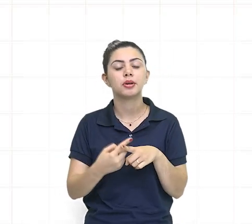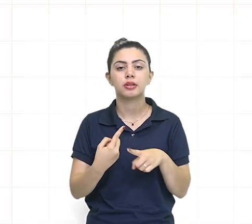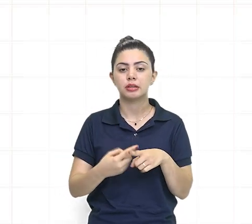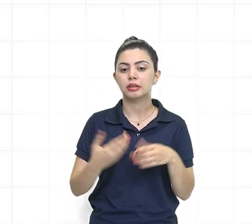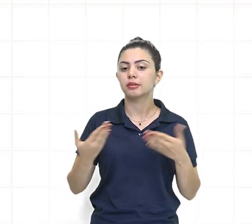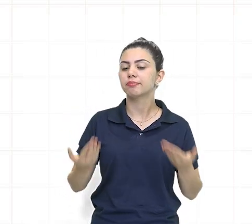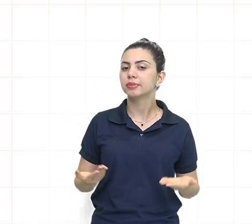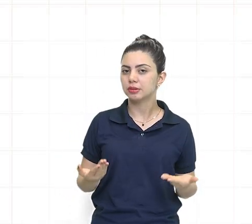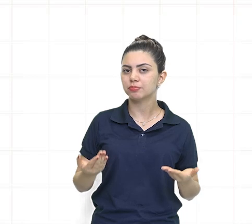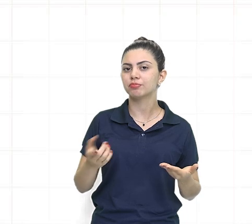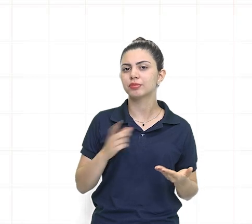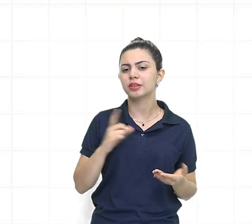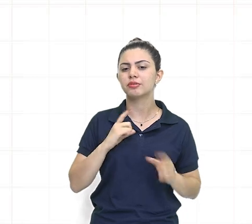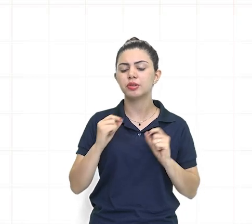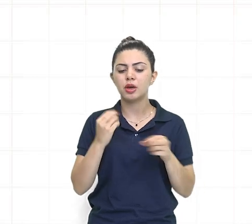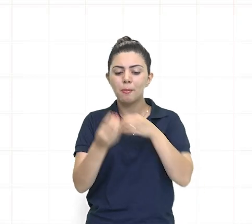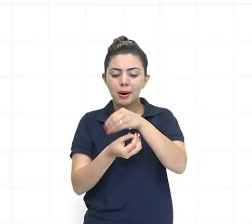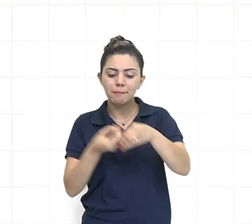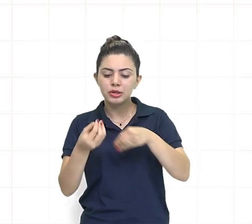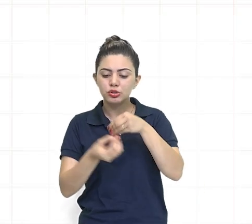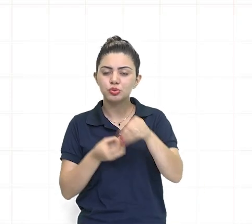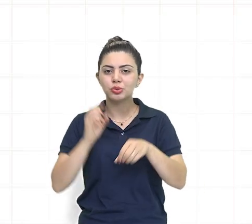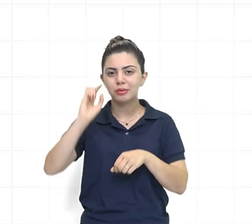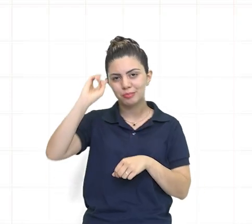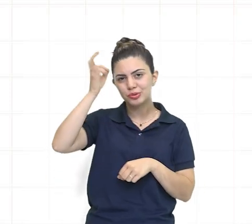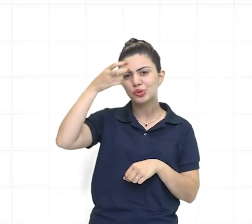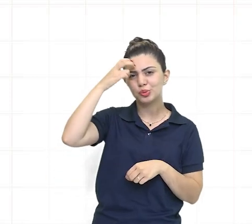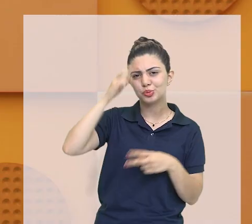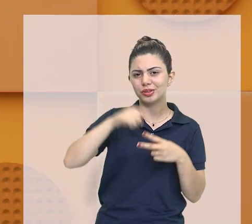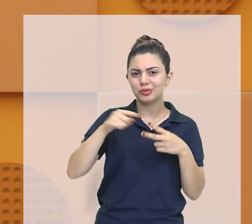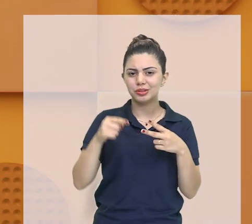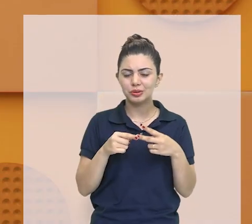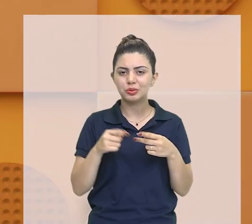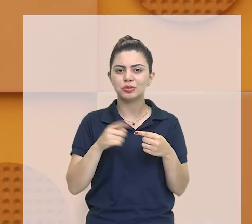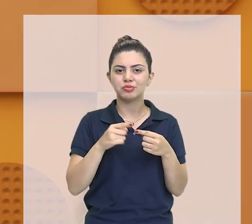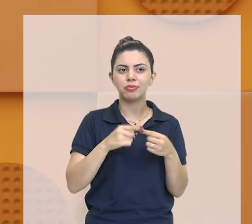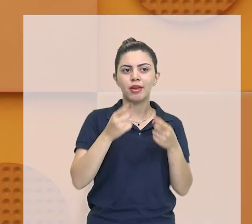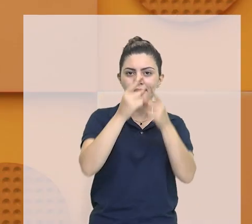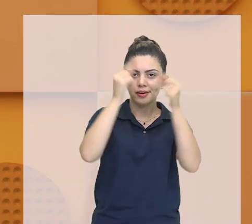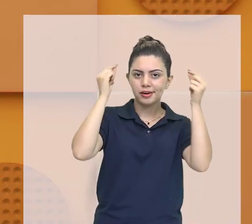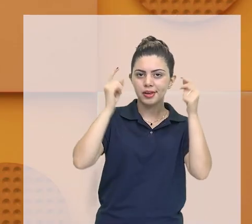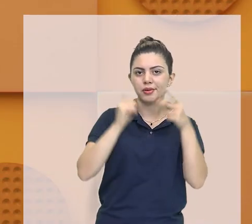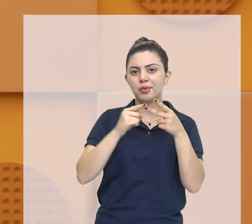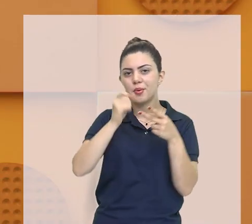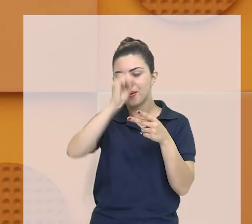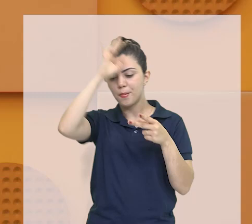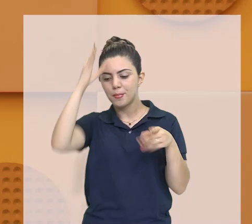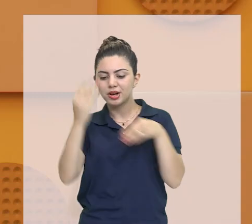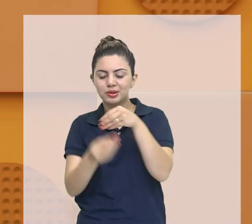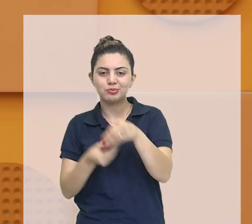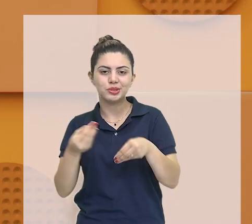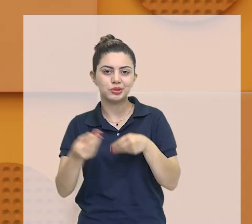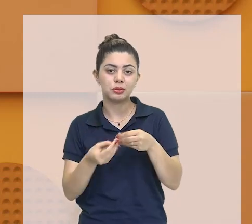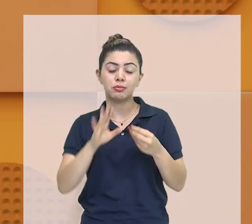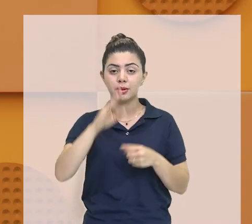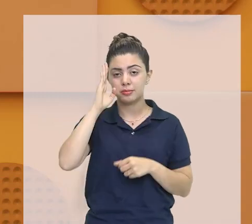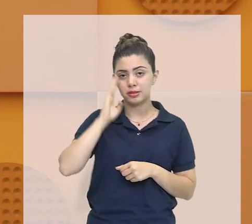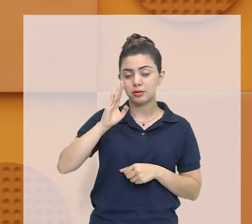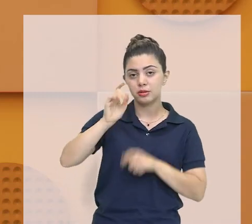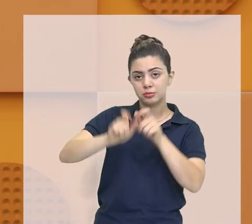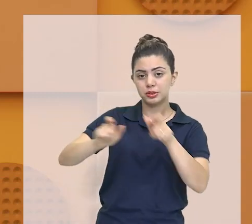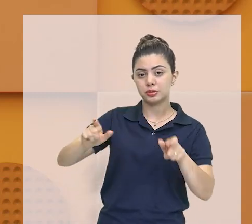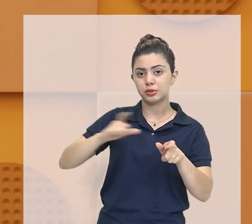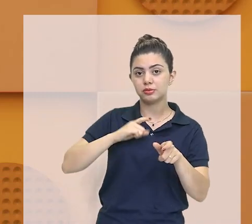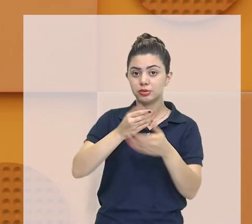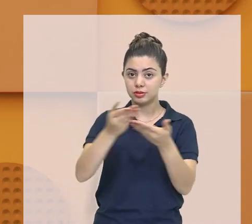então, essa forte aí fusão dessas duas culturas. Então, se hoje nós temos, olha aí, né, principalmente para o povo que faz aí o